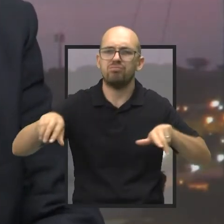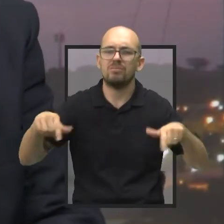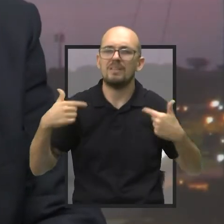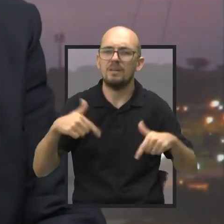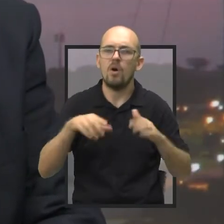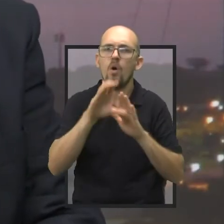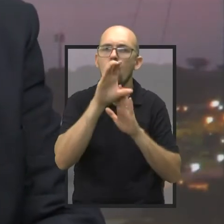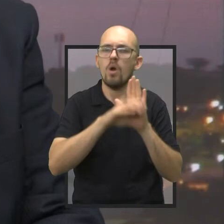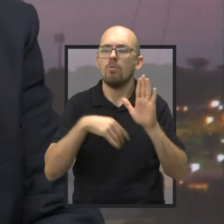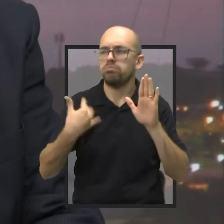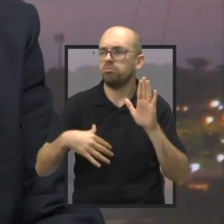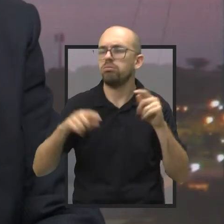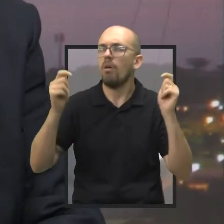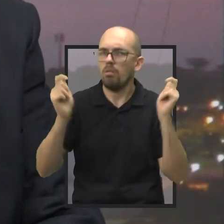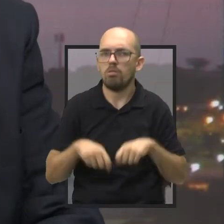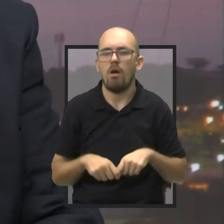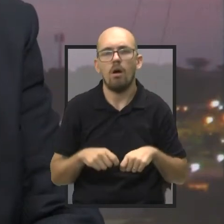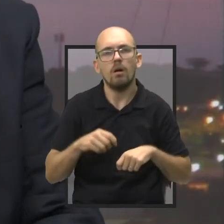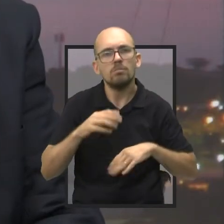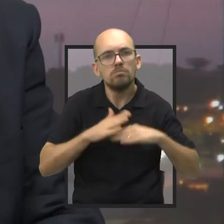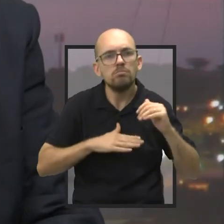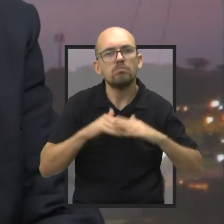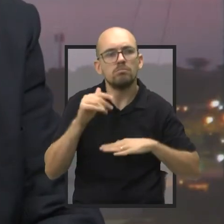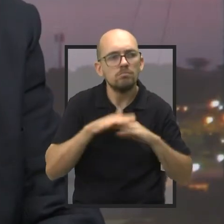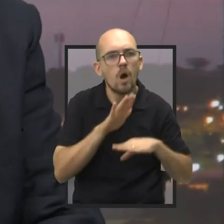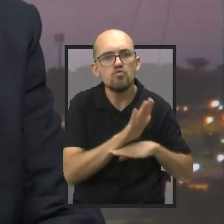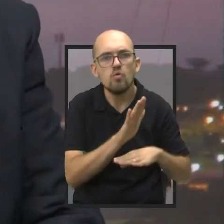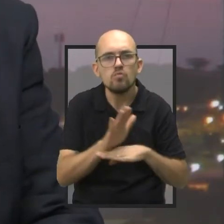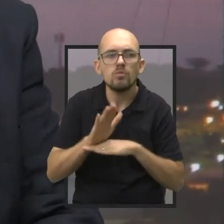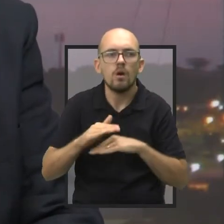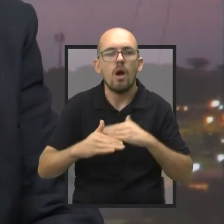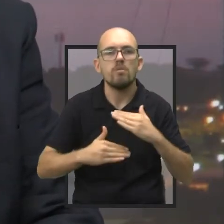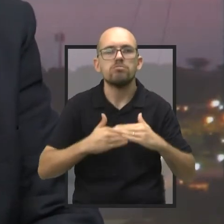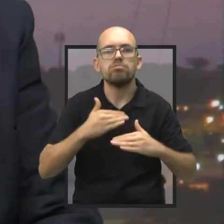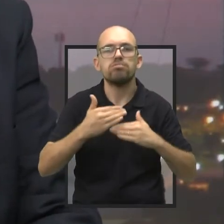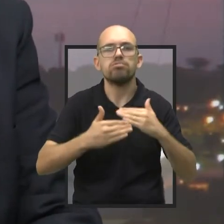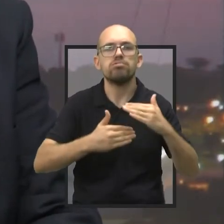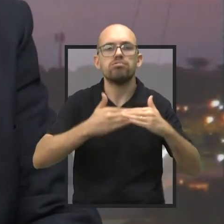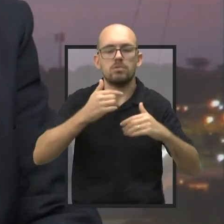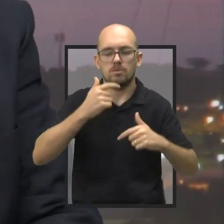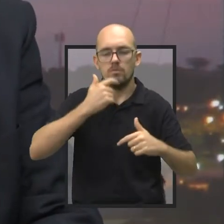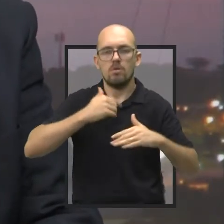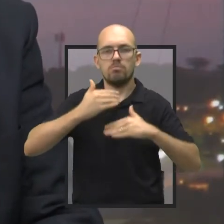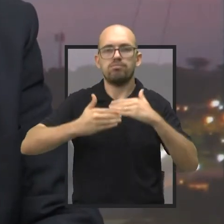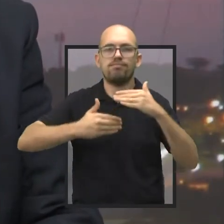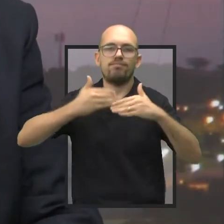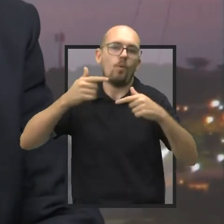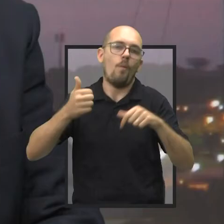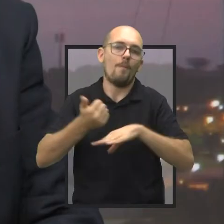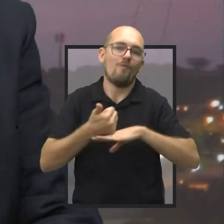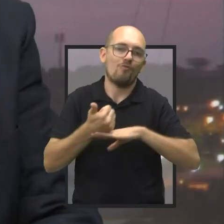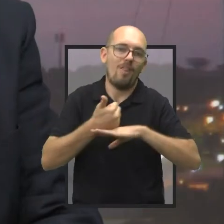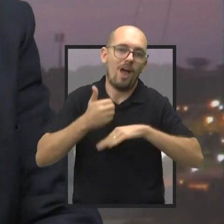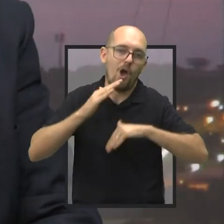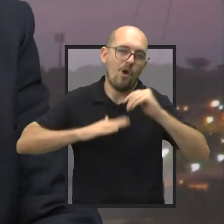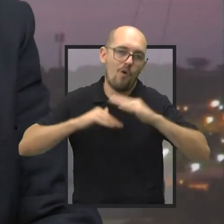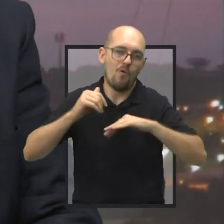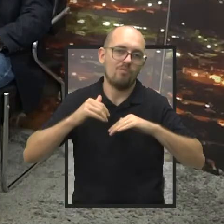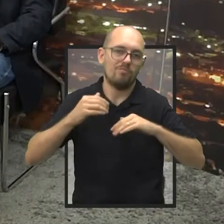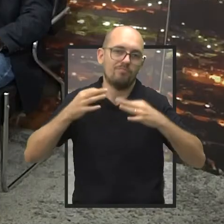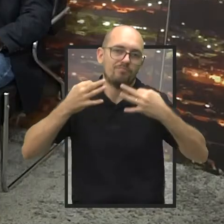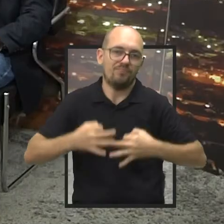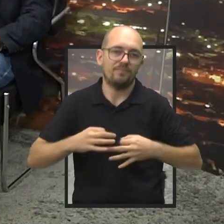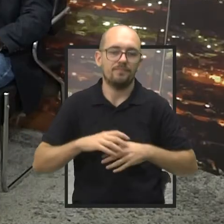e sendo produtivo e crescendo profissionalmente e sendo um profissional de